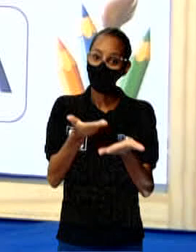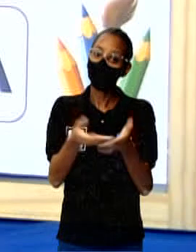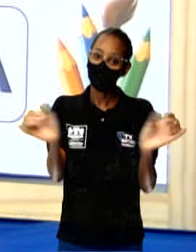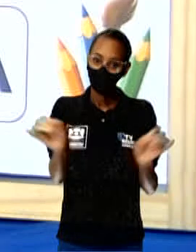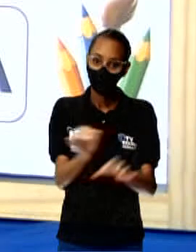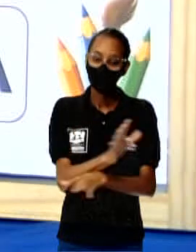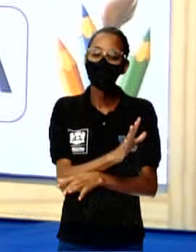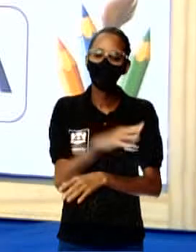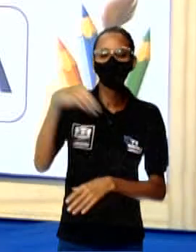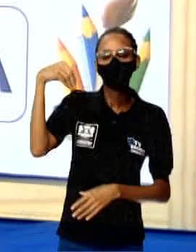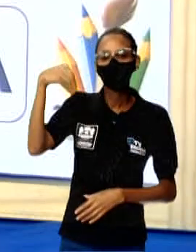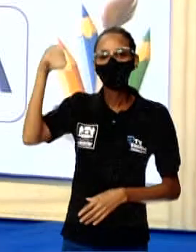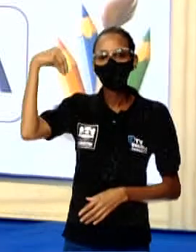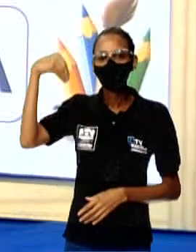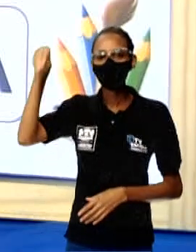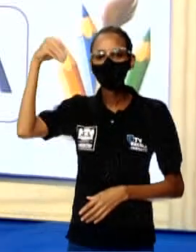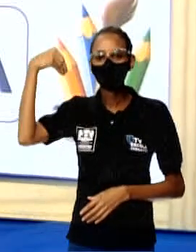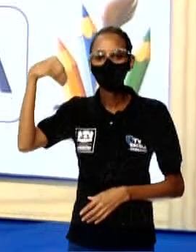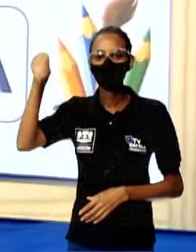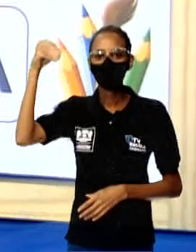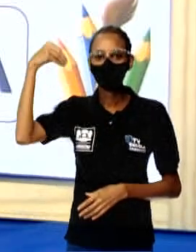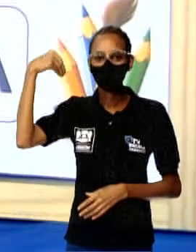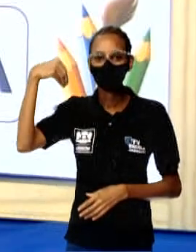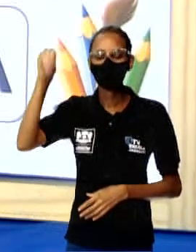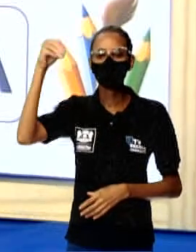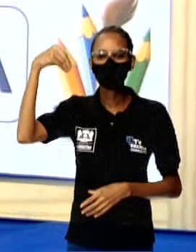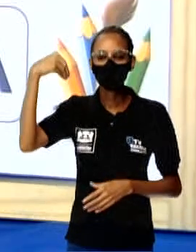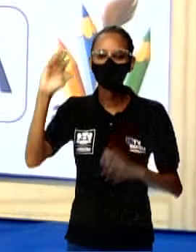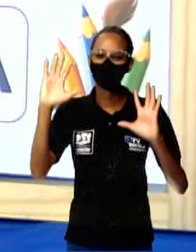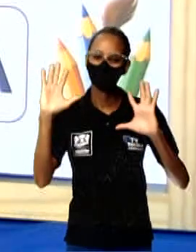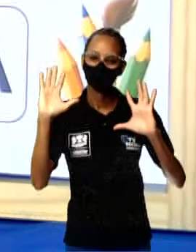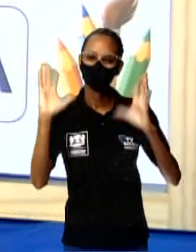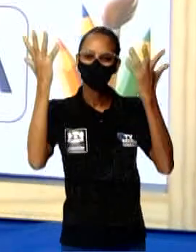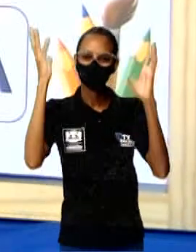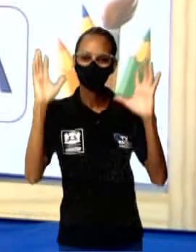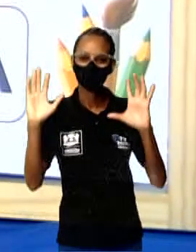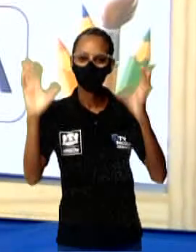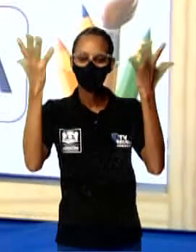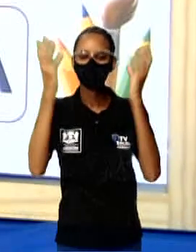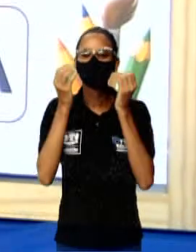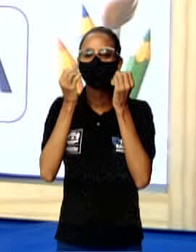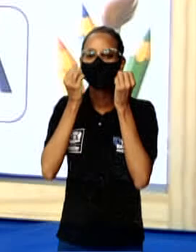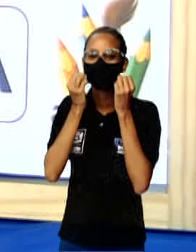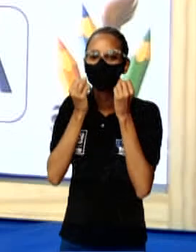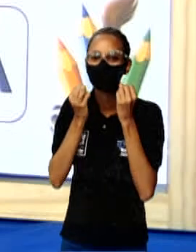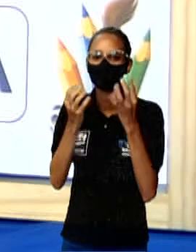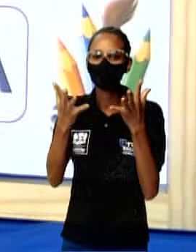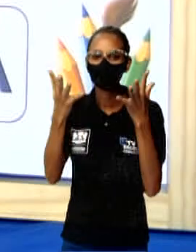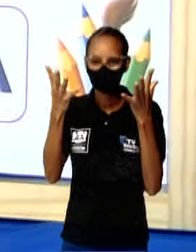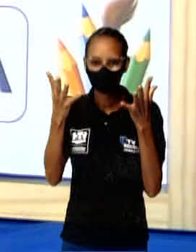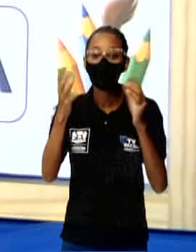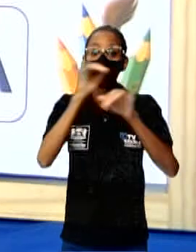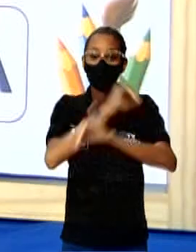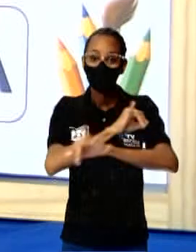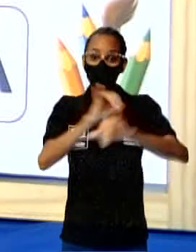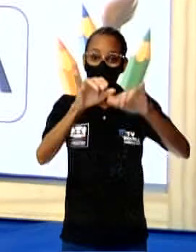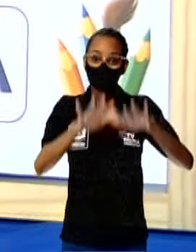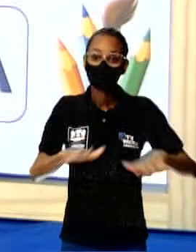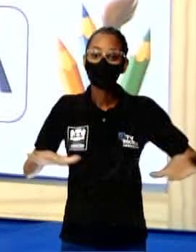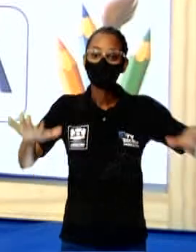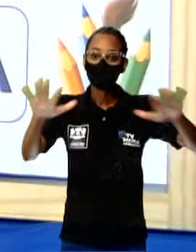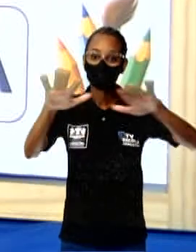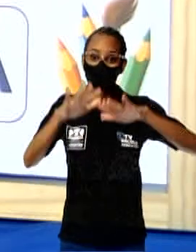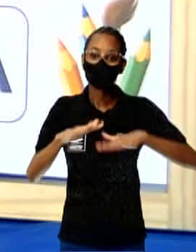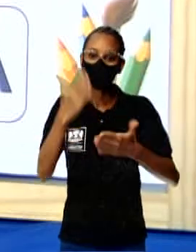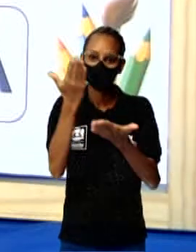acabar sou assim não sou a badalada boa avisa turma